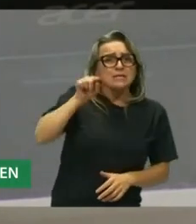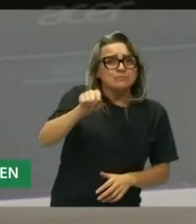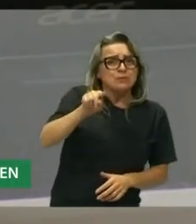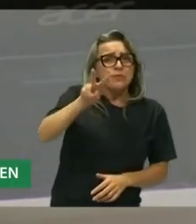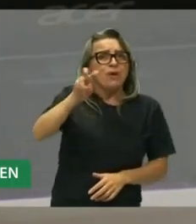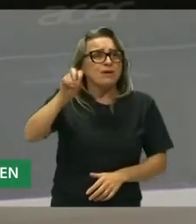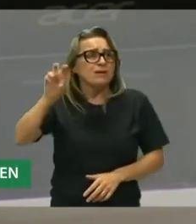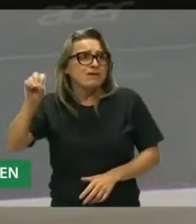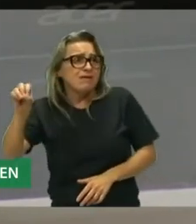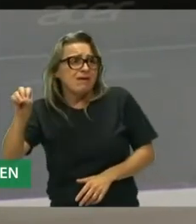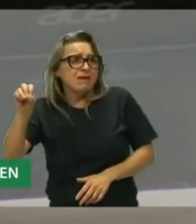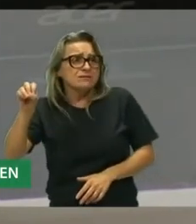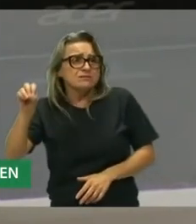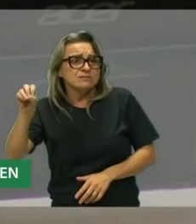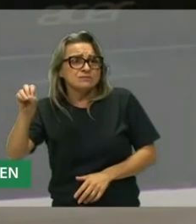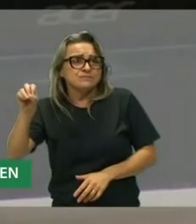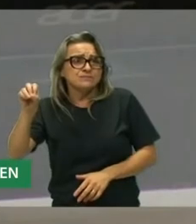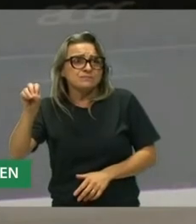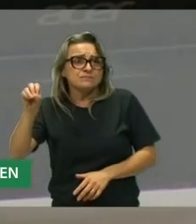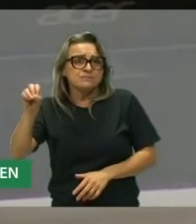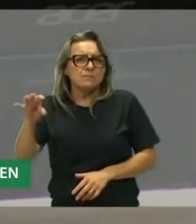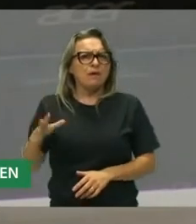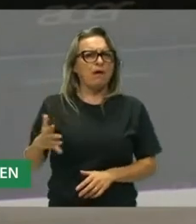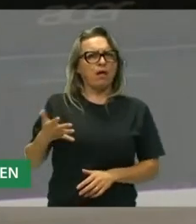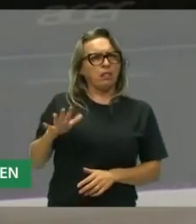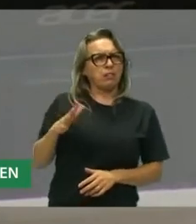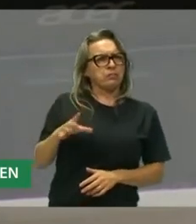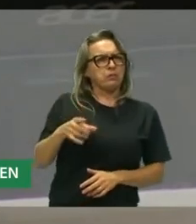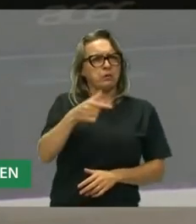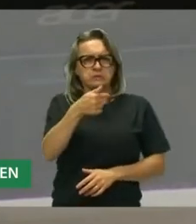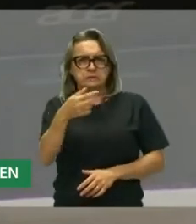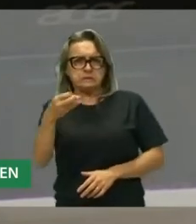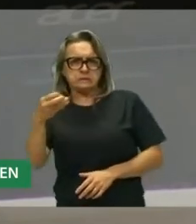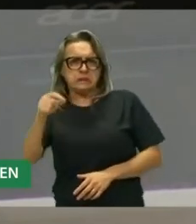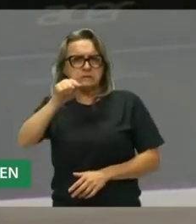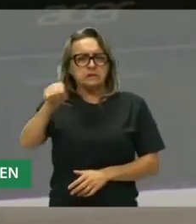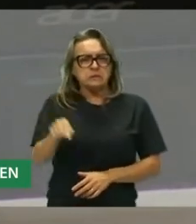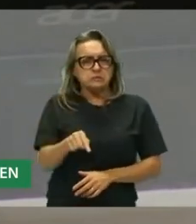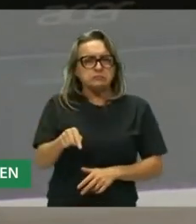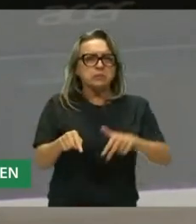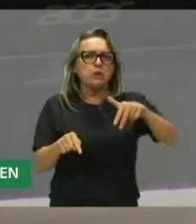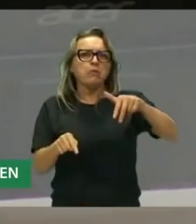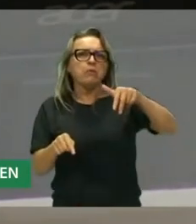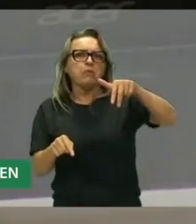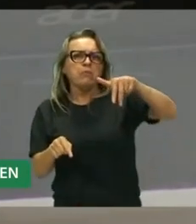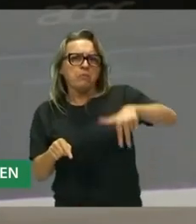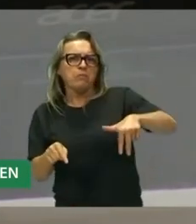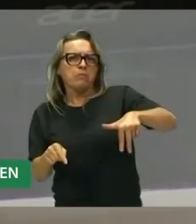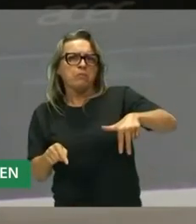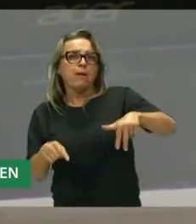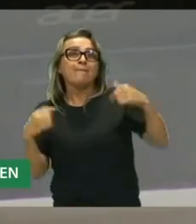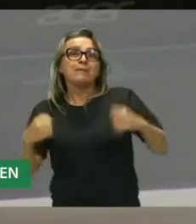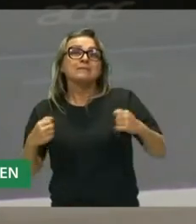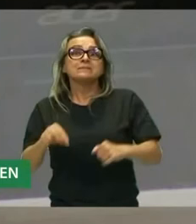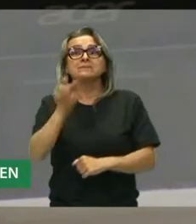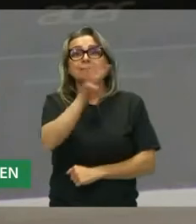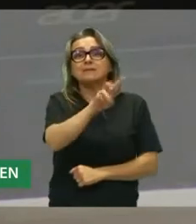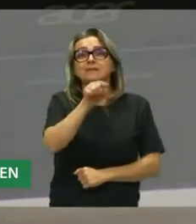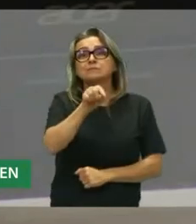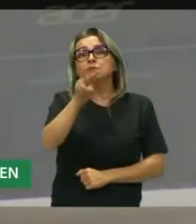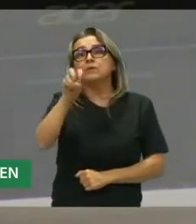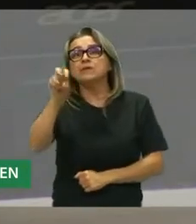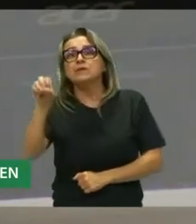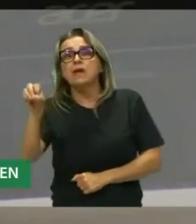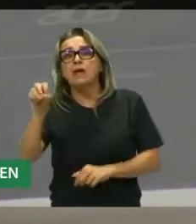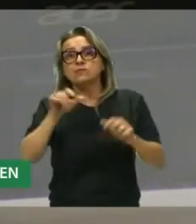leitos. Nós temos em torno de 700 mil habitantes, nós precisaríamos em torno de 3.500 leitos, certo? Bom, se